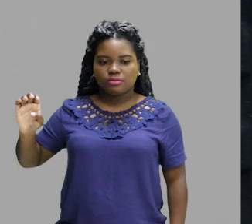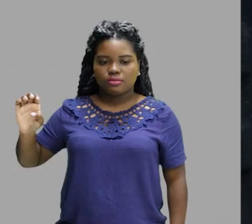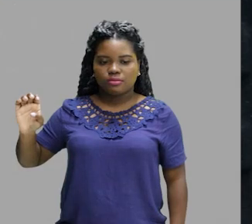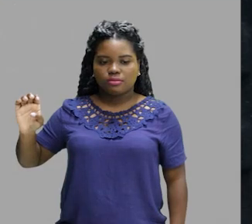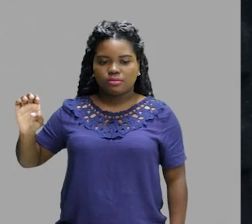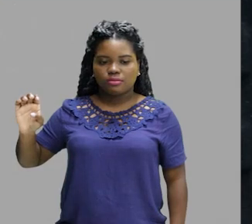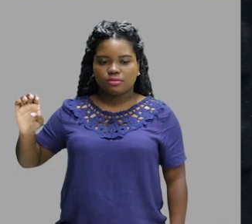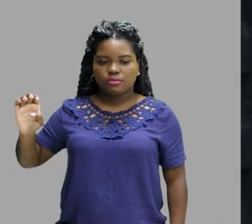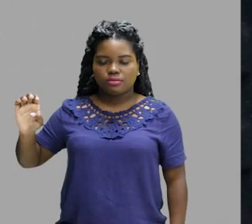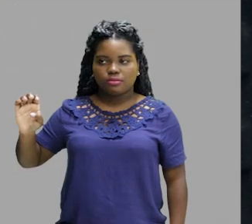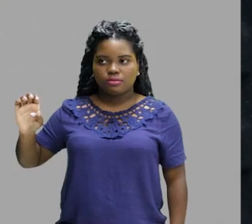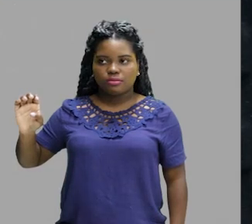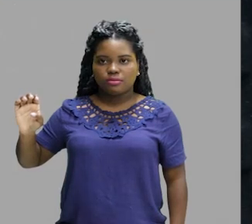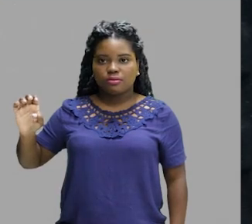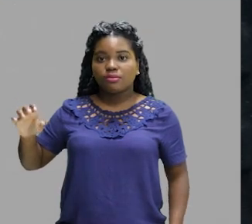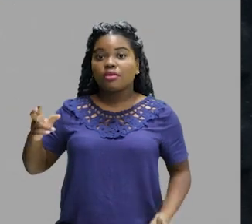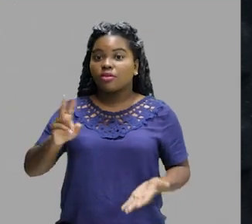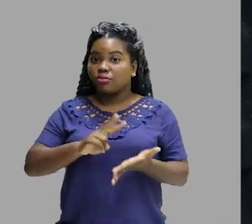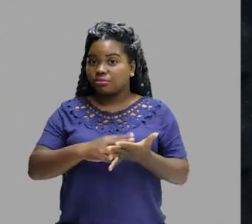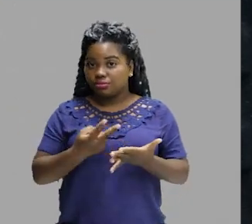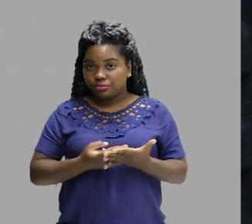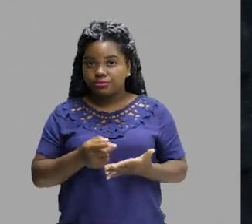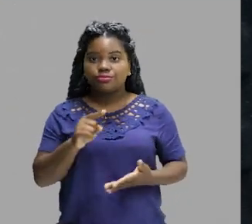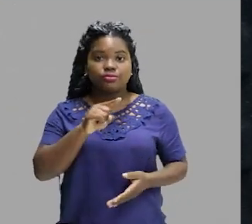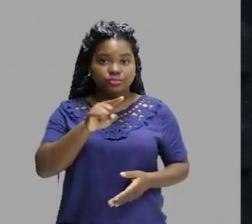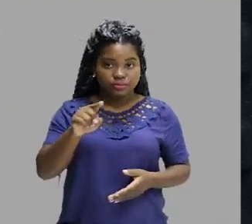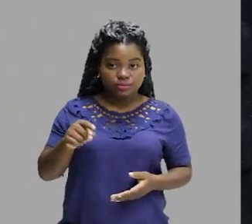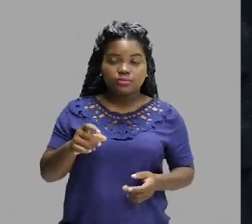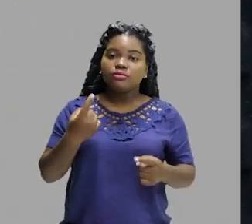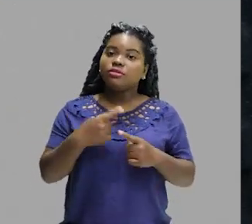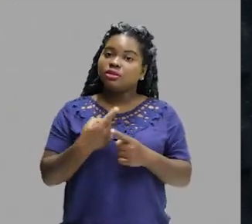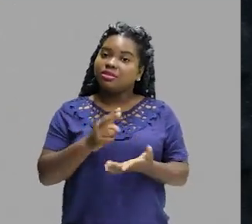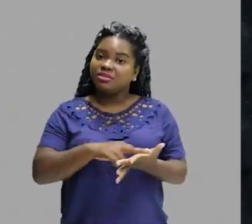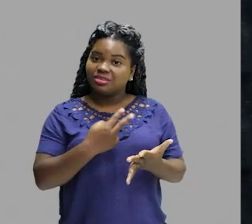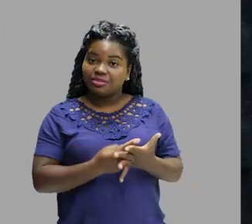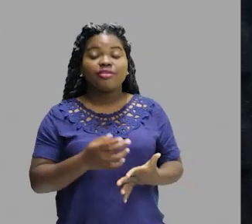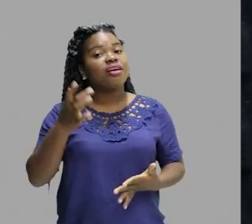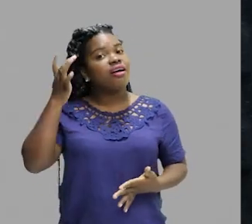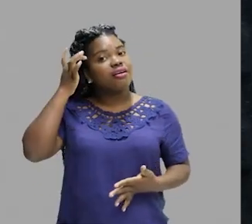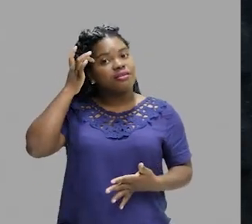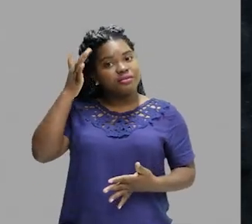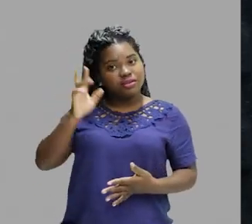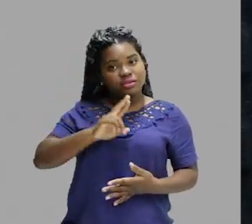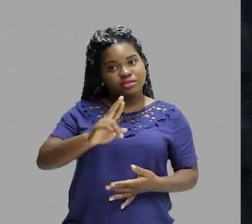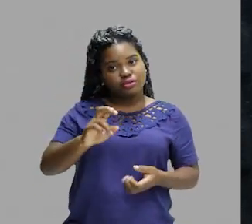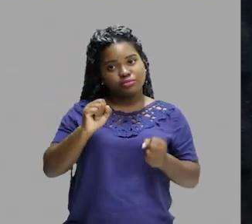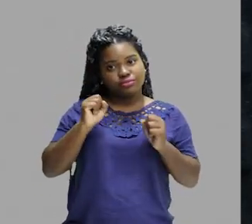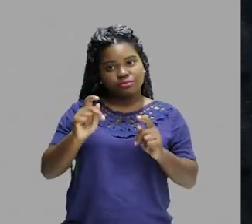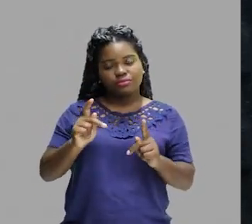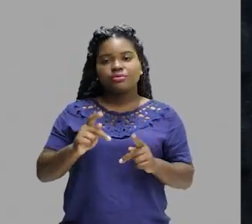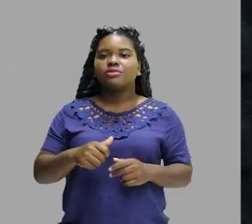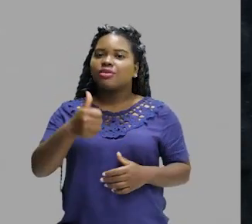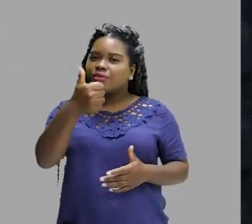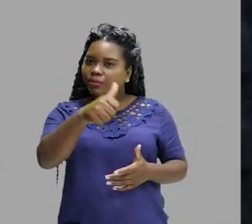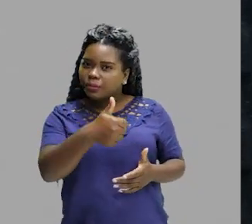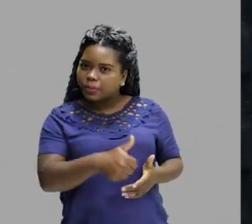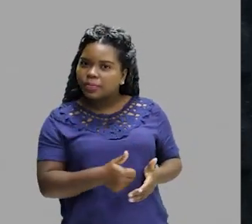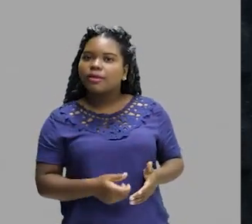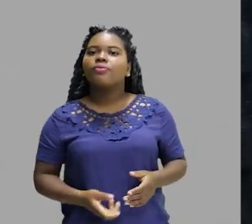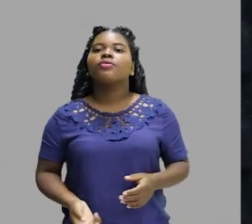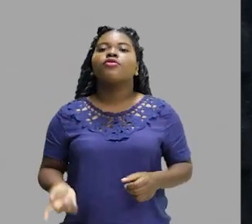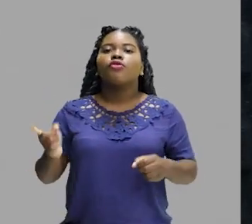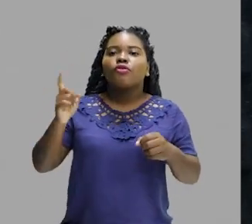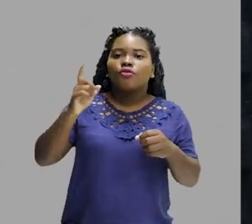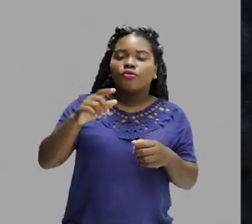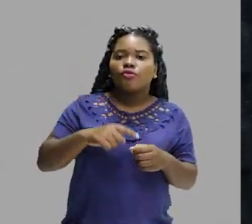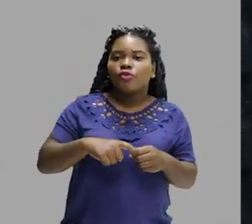alimentação. Eu não vou traduzir para vocês, porque se eu traduzir vai ficar facinho, facinho, facinho. Vou voltar aqui lá